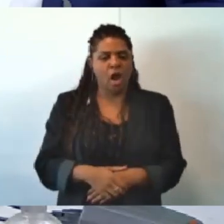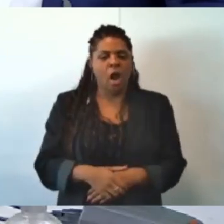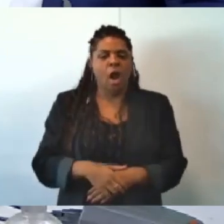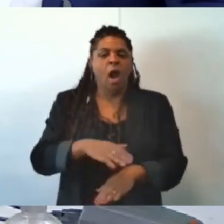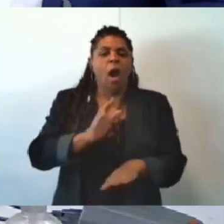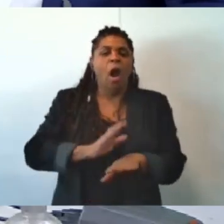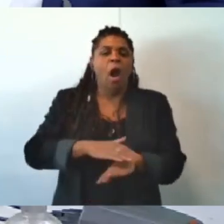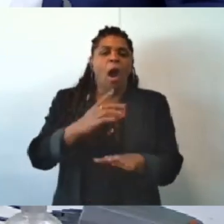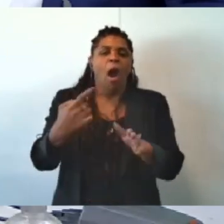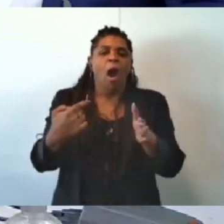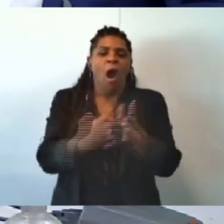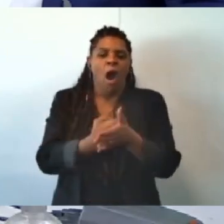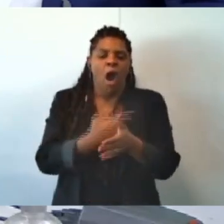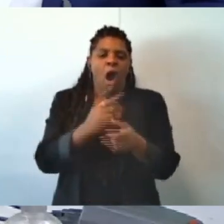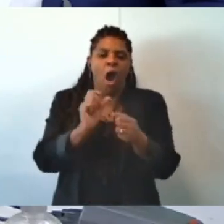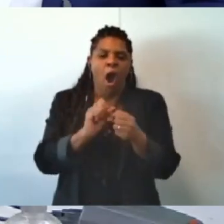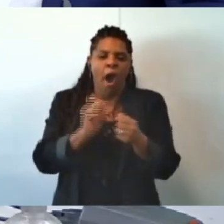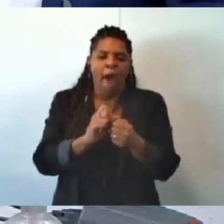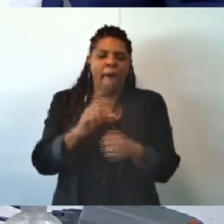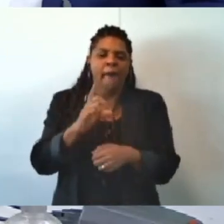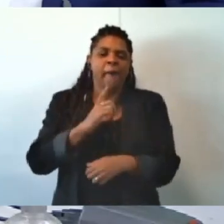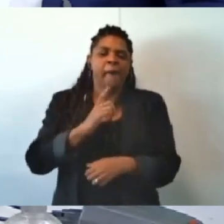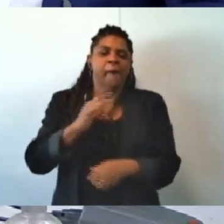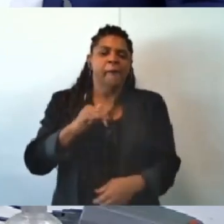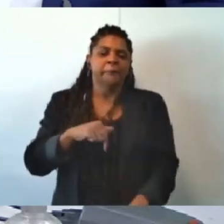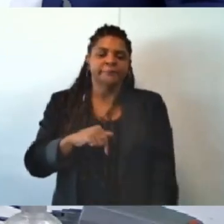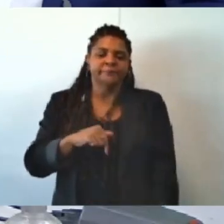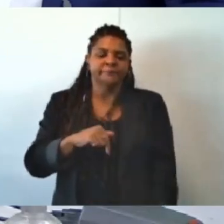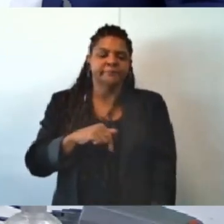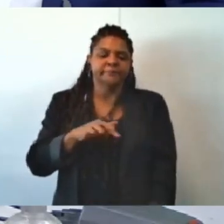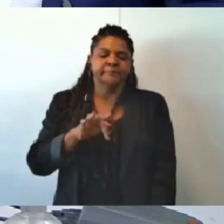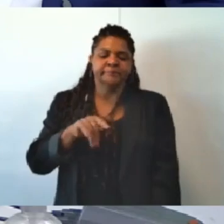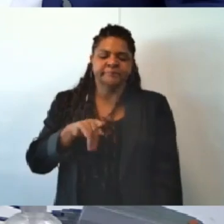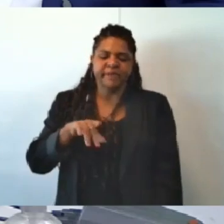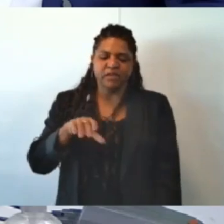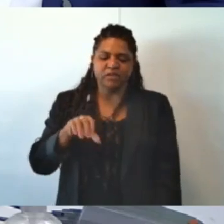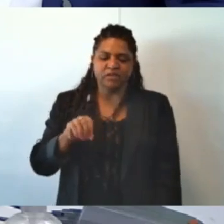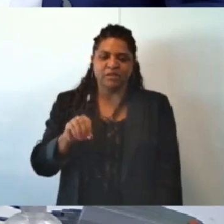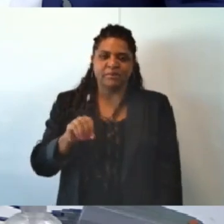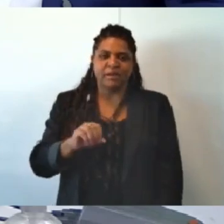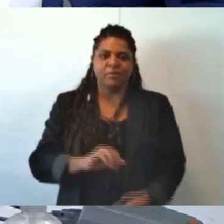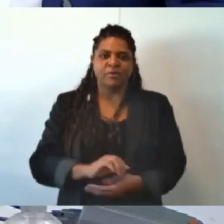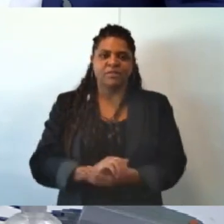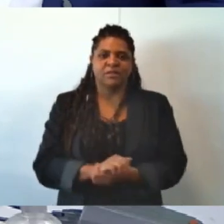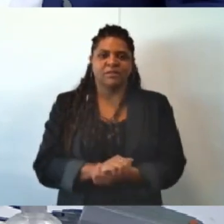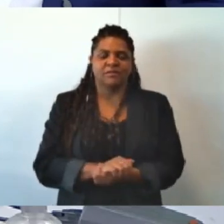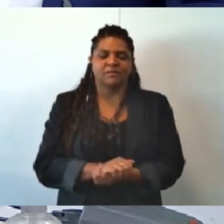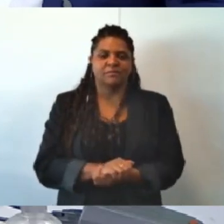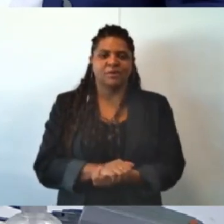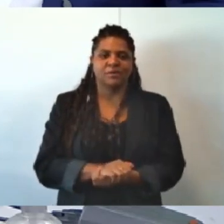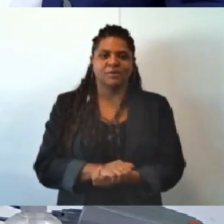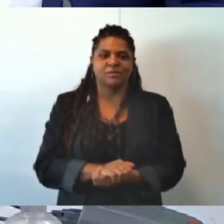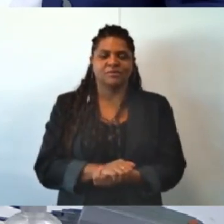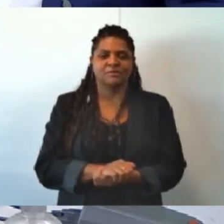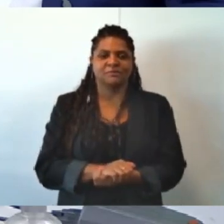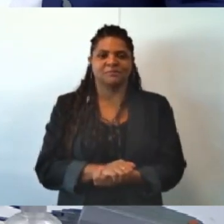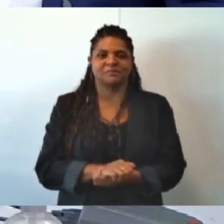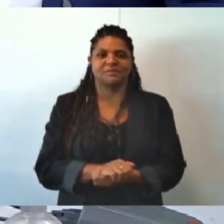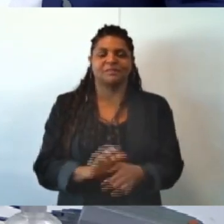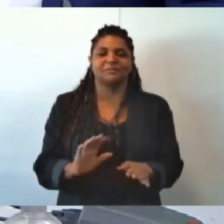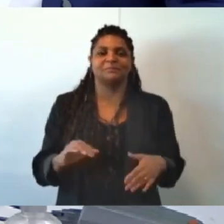BH Trans. Temos o Decap? Uma coisa que eu queria pontuar. Pois é não, o seguinte, Cássio? É, porque em março, igual ele falou